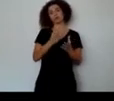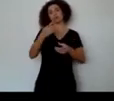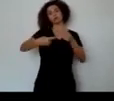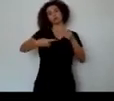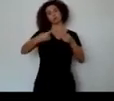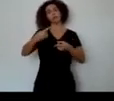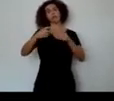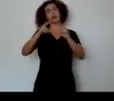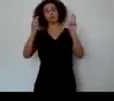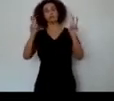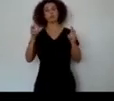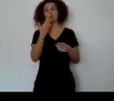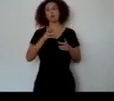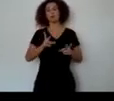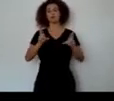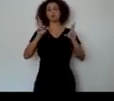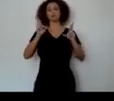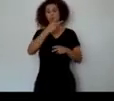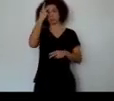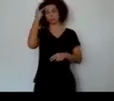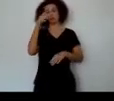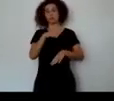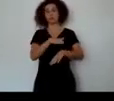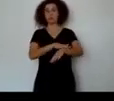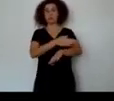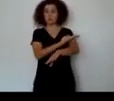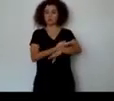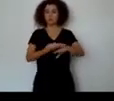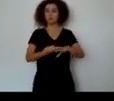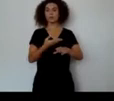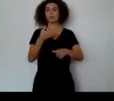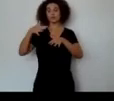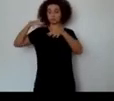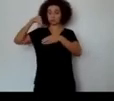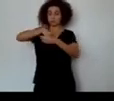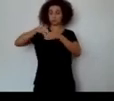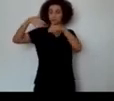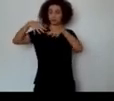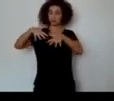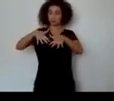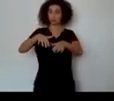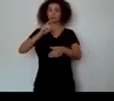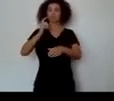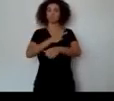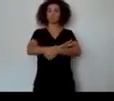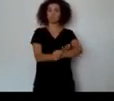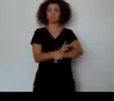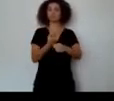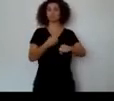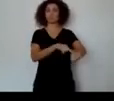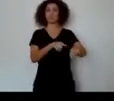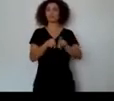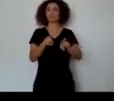papel da branquitude neste movimento antirracista, o racismo estrutural e as questões que envolvem o